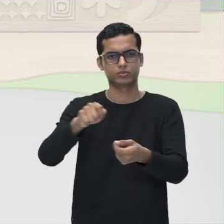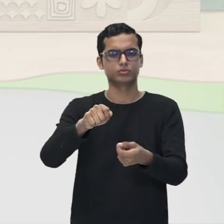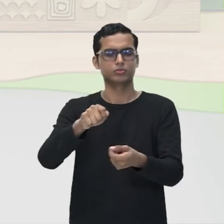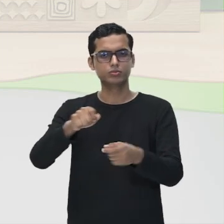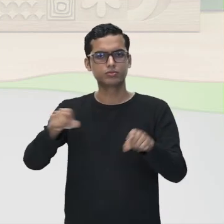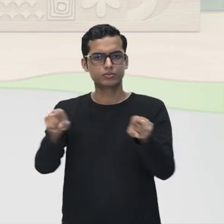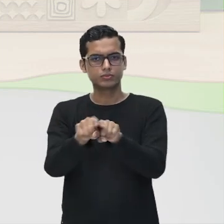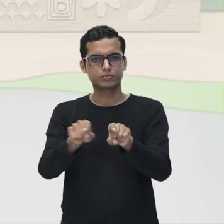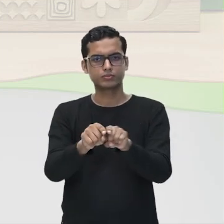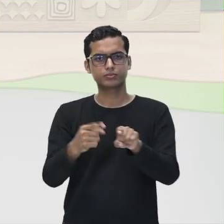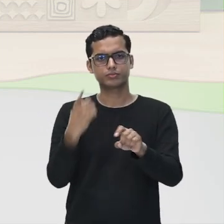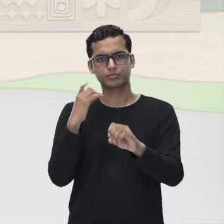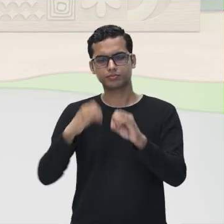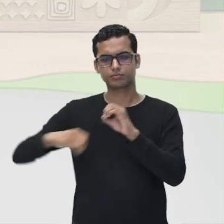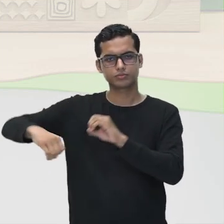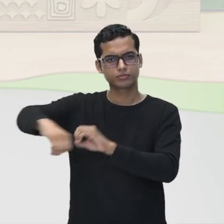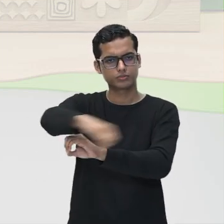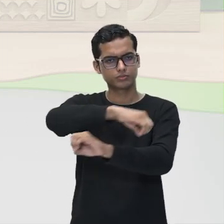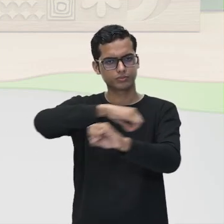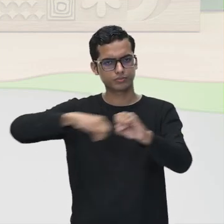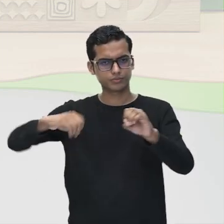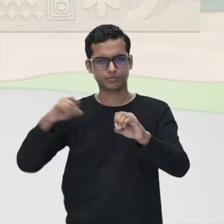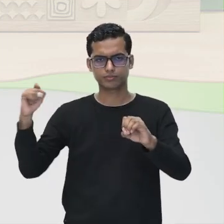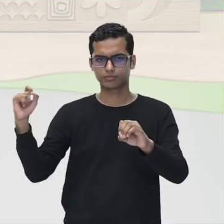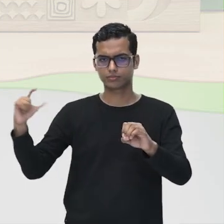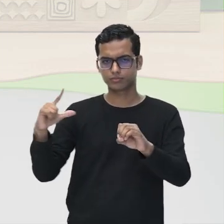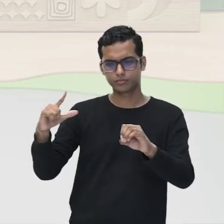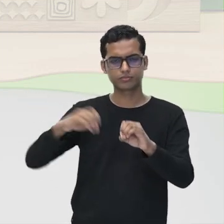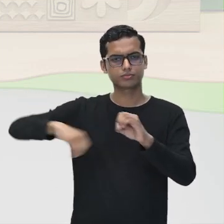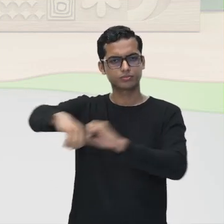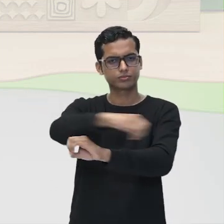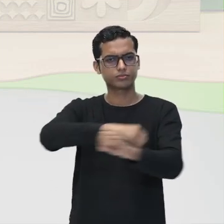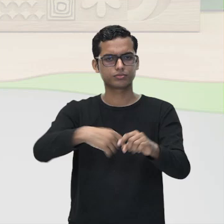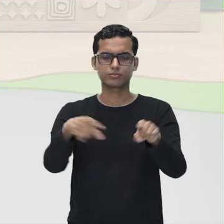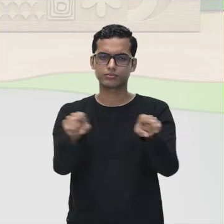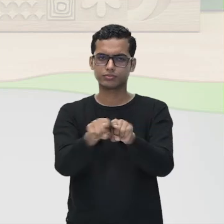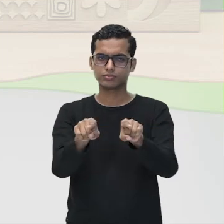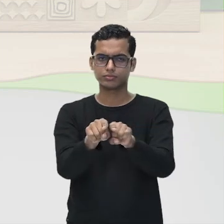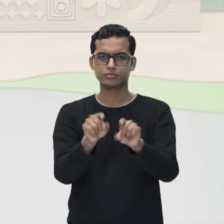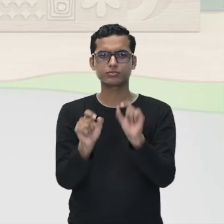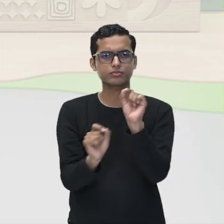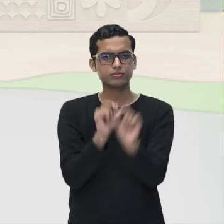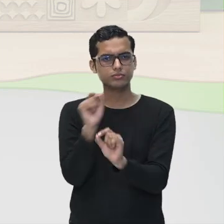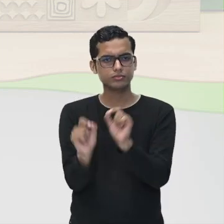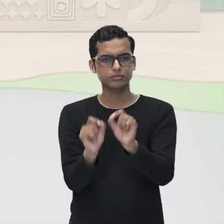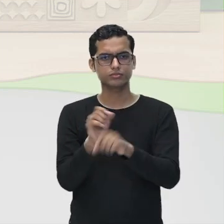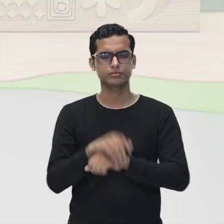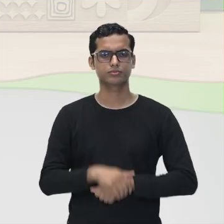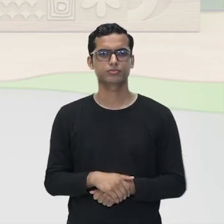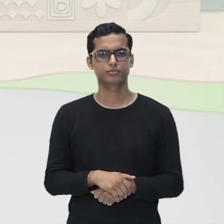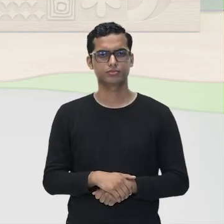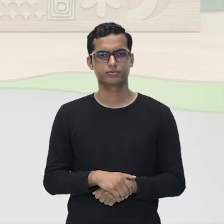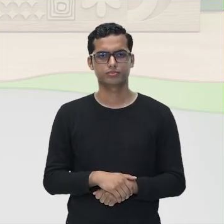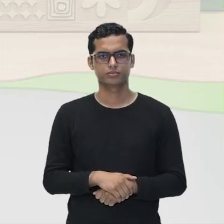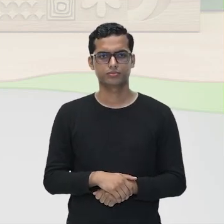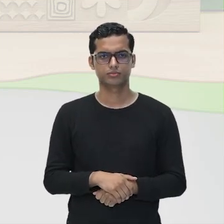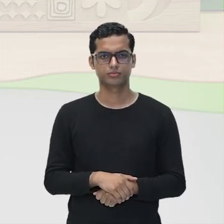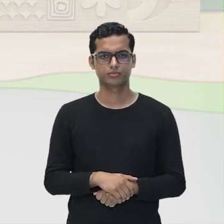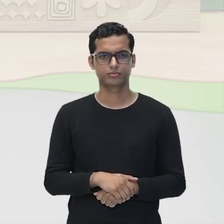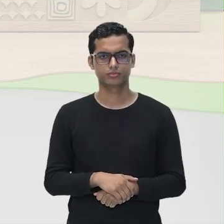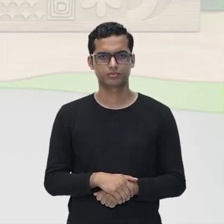outros objetos, como é o caso do Sol, quanto individualmente, sem a interferência